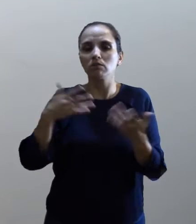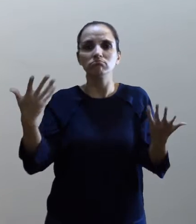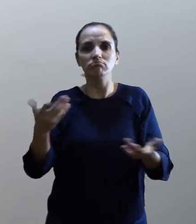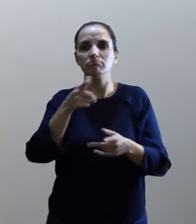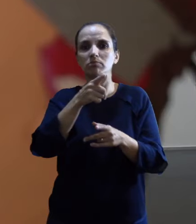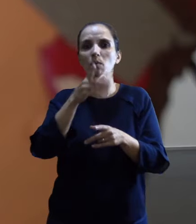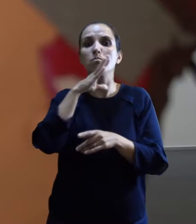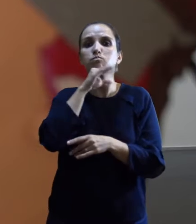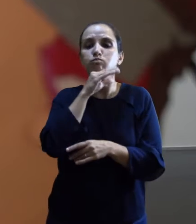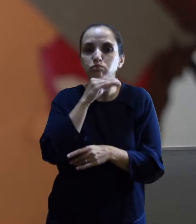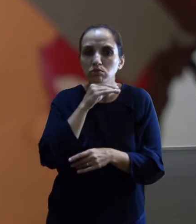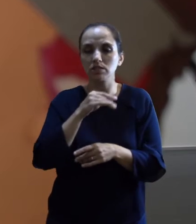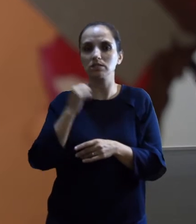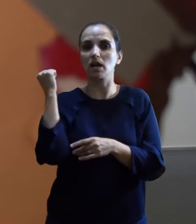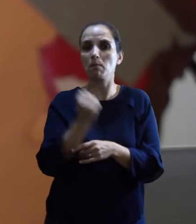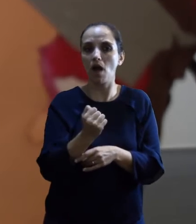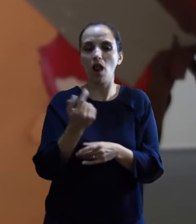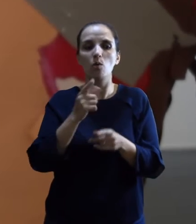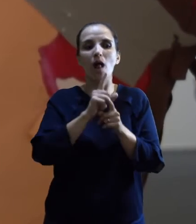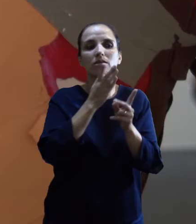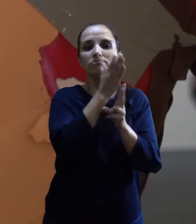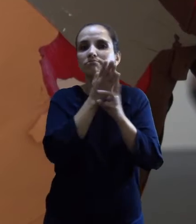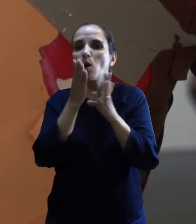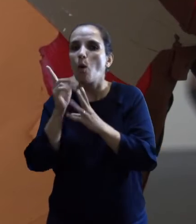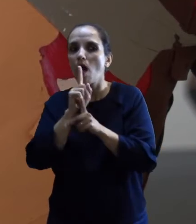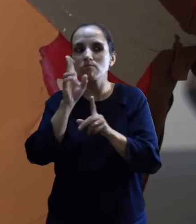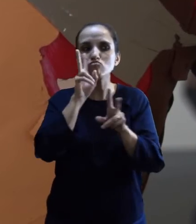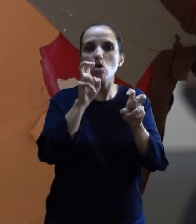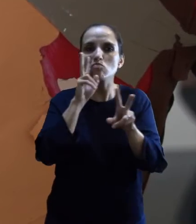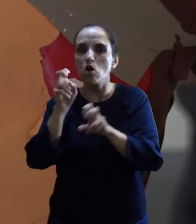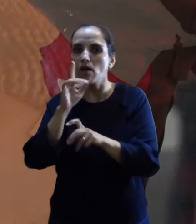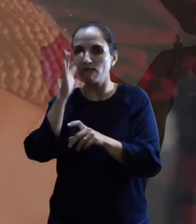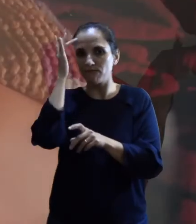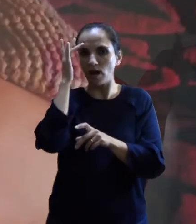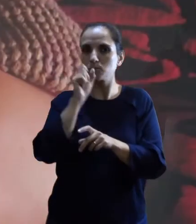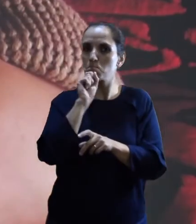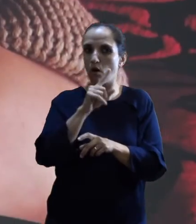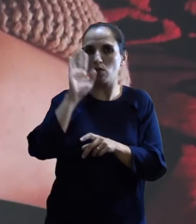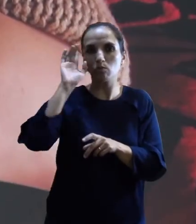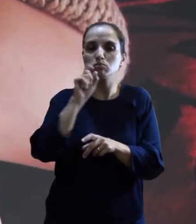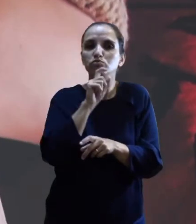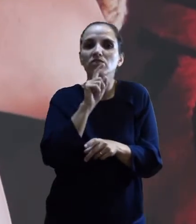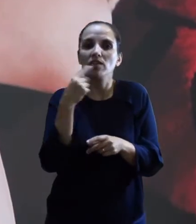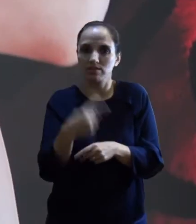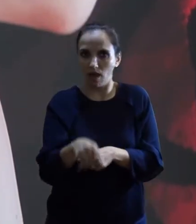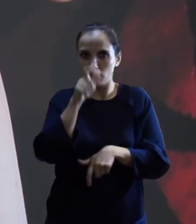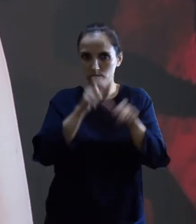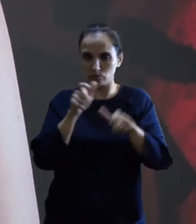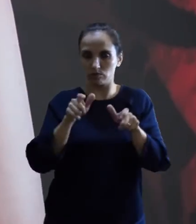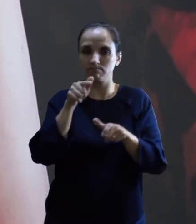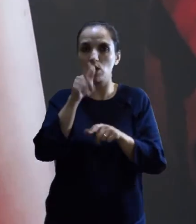a nível de órgãos de polícia criminal, que são estratégicos no sentido de sinalizar e identificar potenciais vítimas de tráfico.